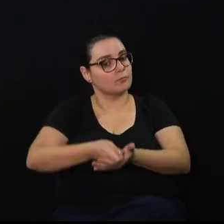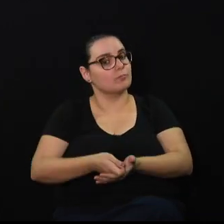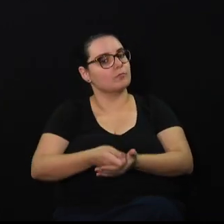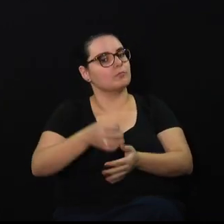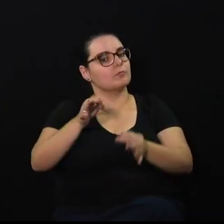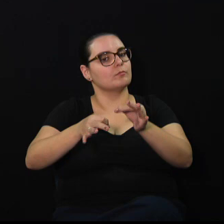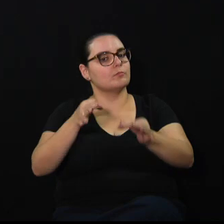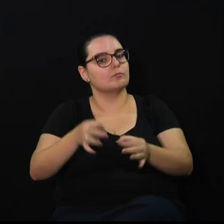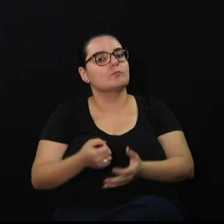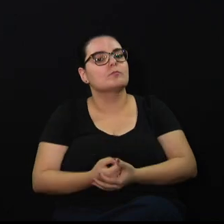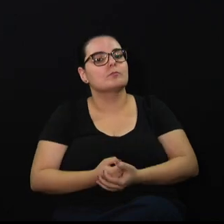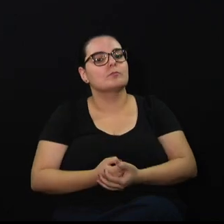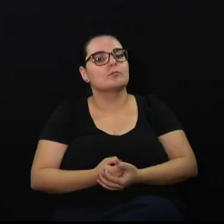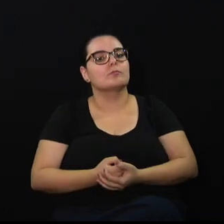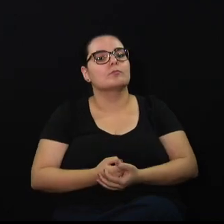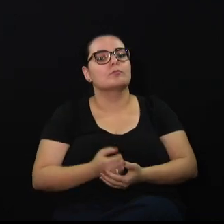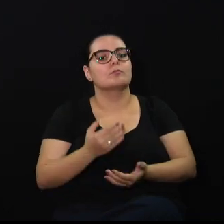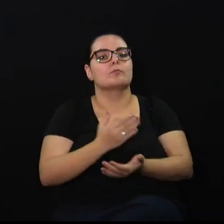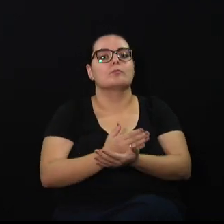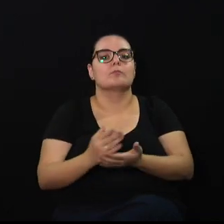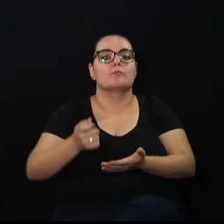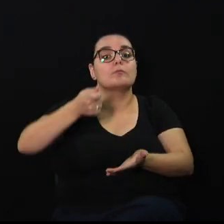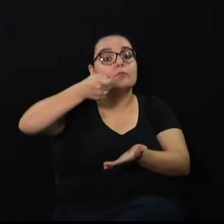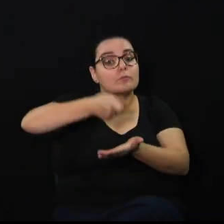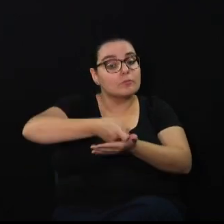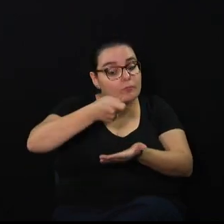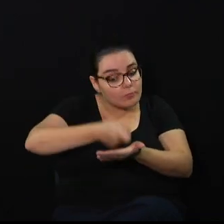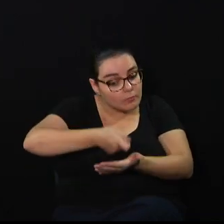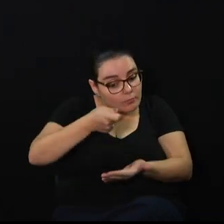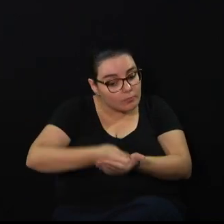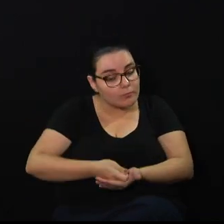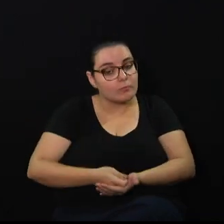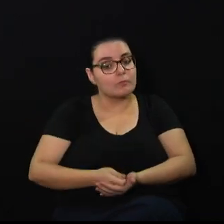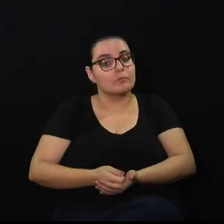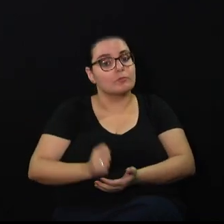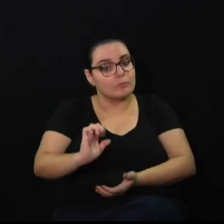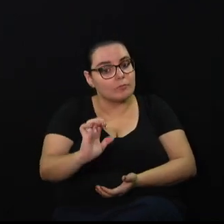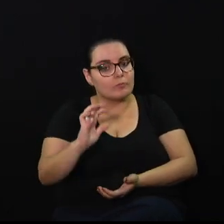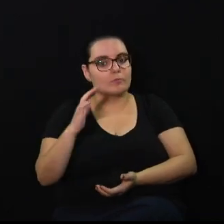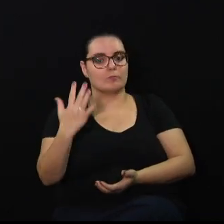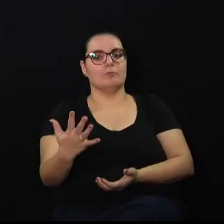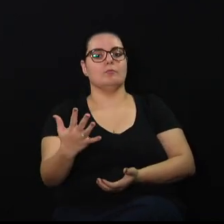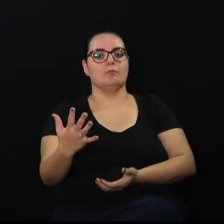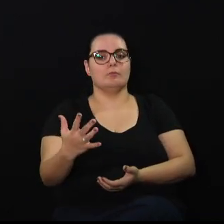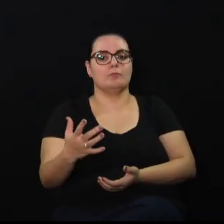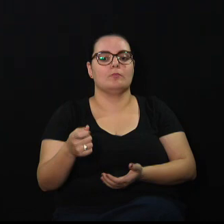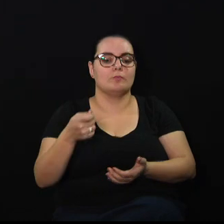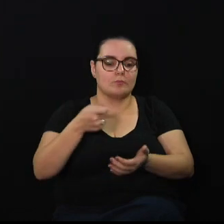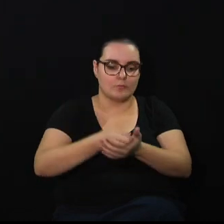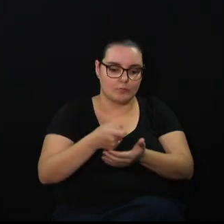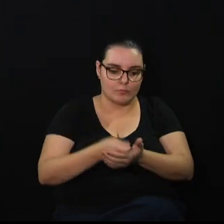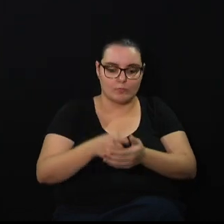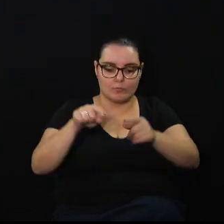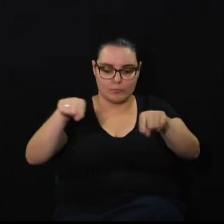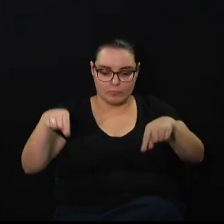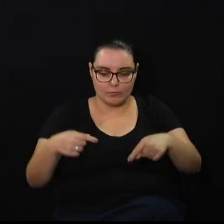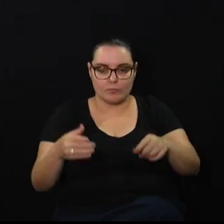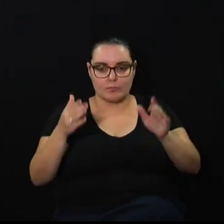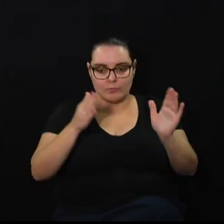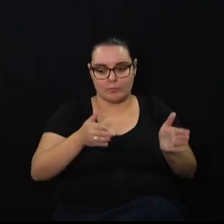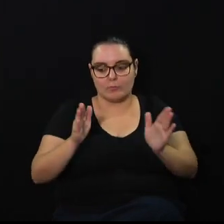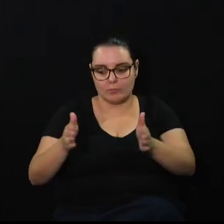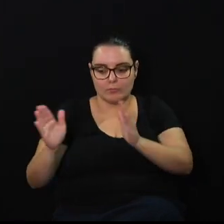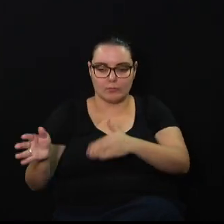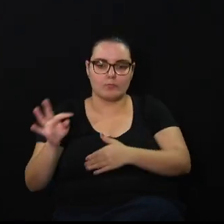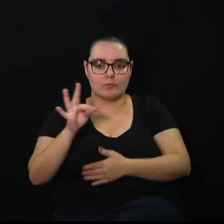começa a correr a obrigação pra ele de custear a terapêutica é normalmente